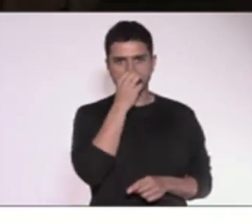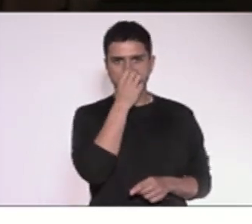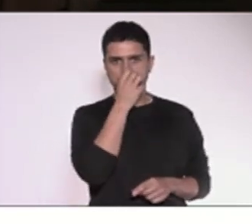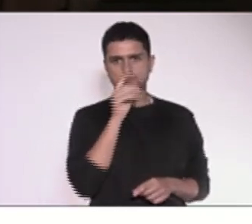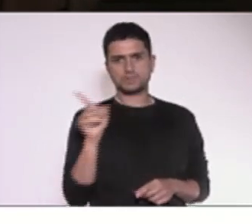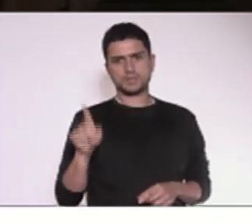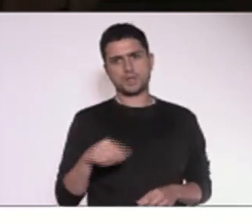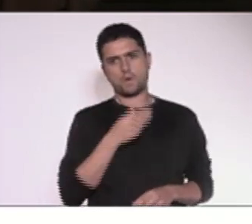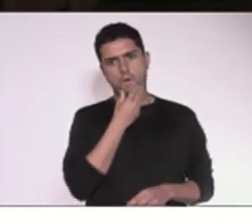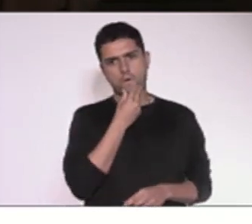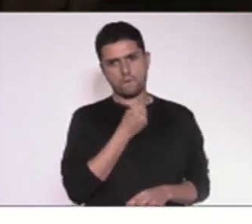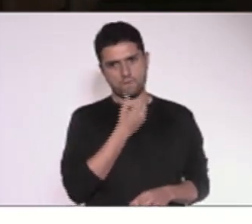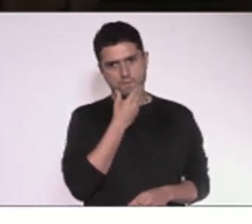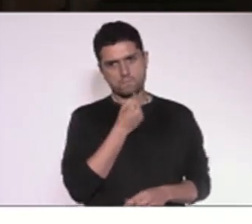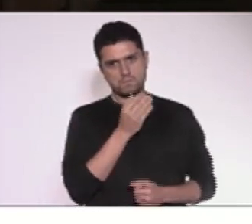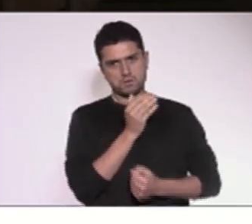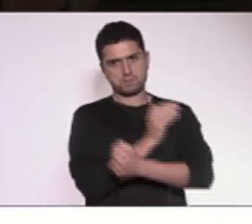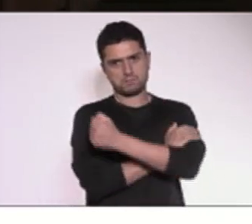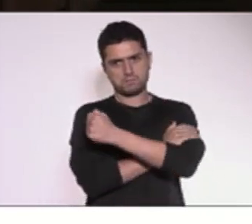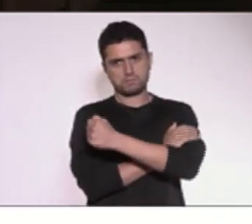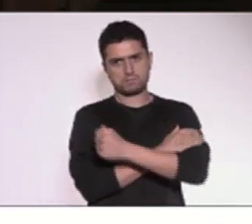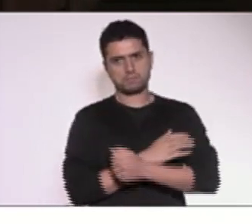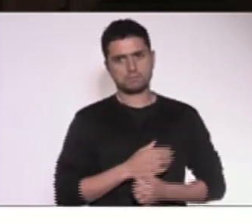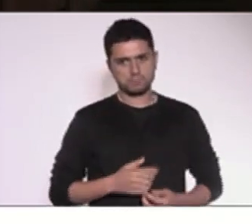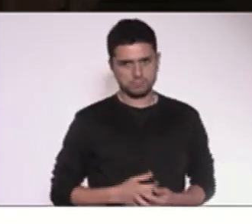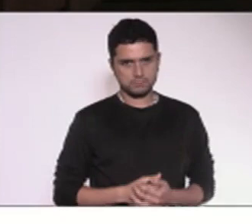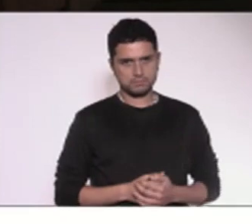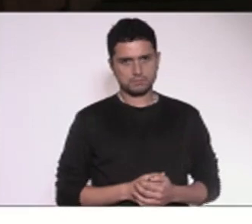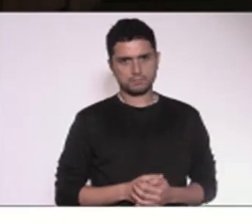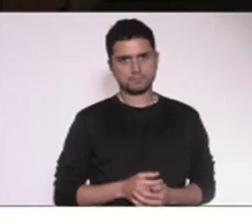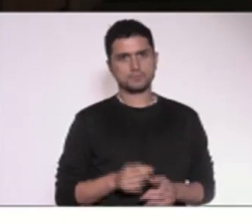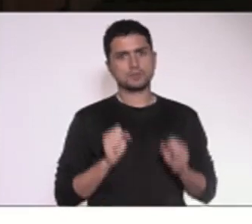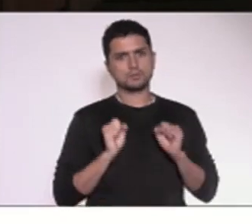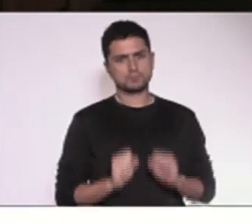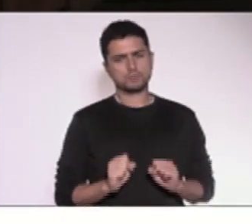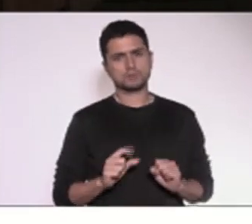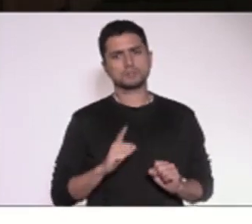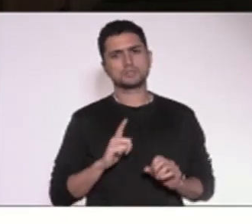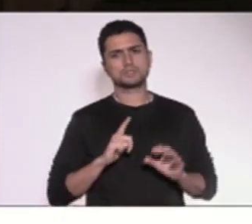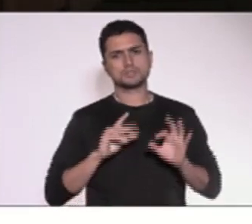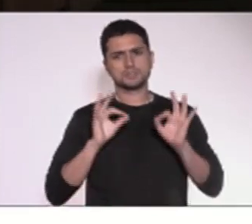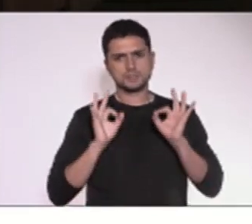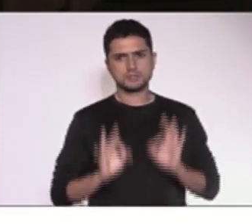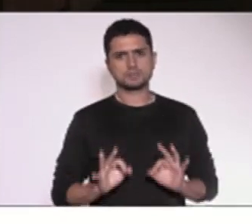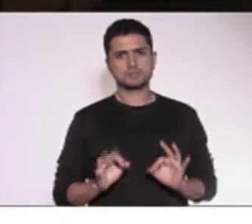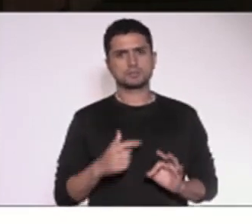homem. Podem ter certeza, isso eu falo e falo emocionado.